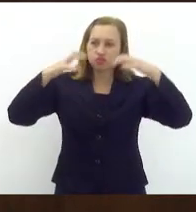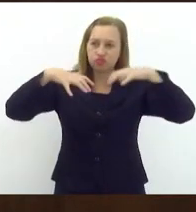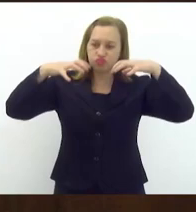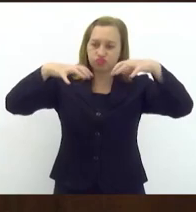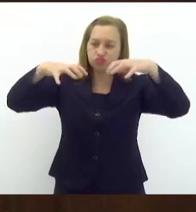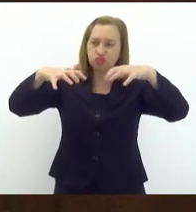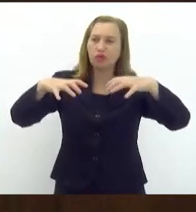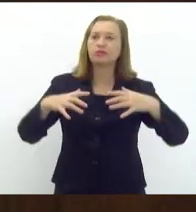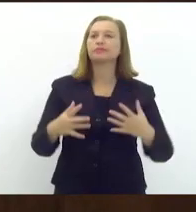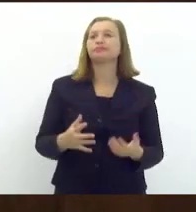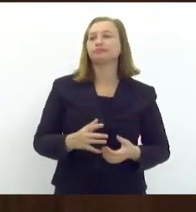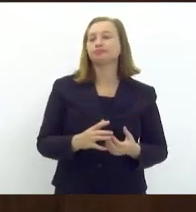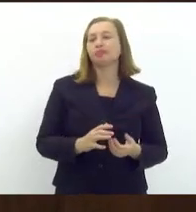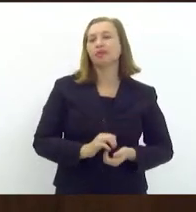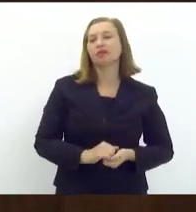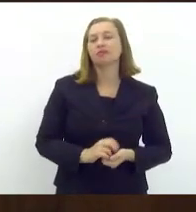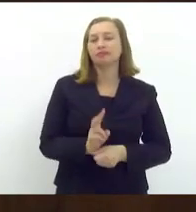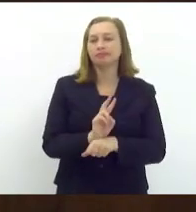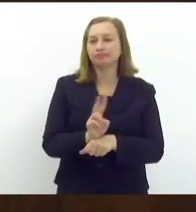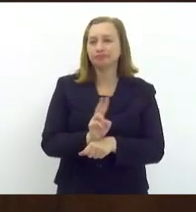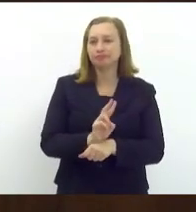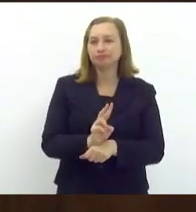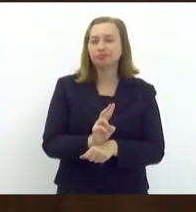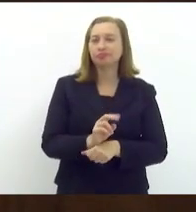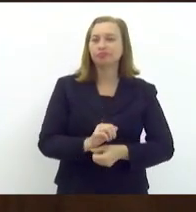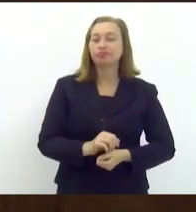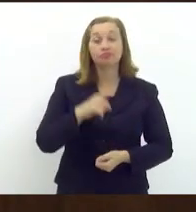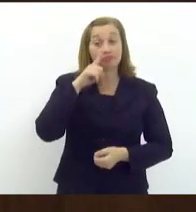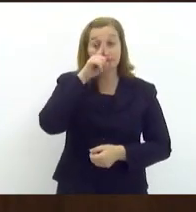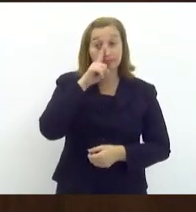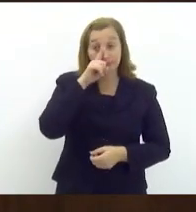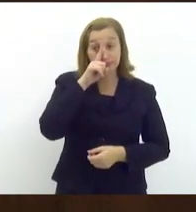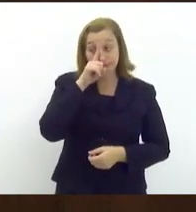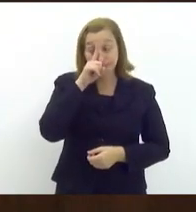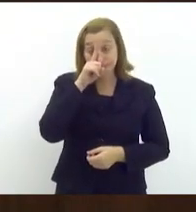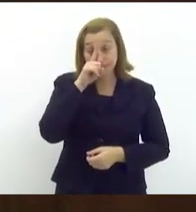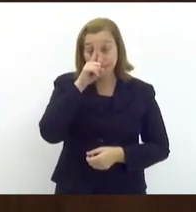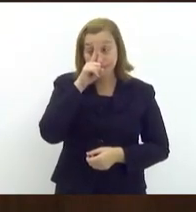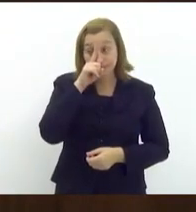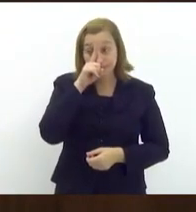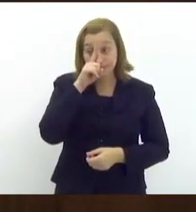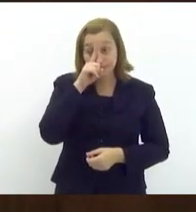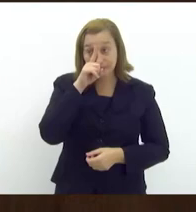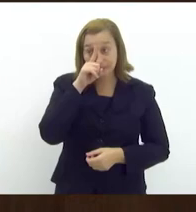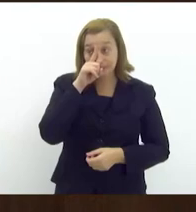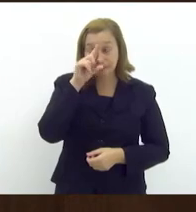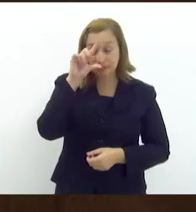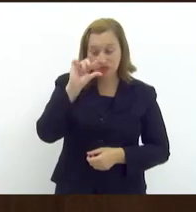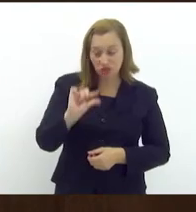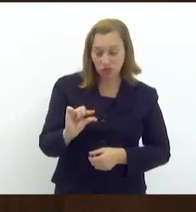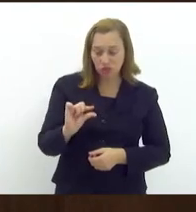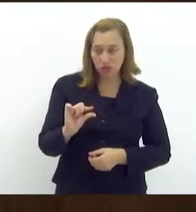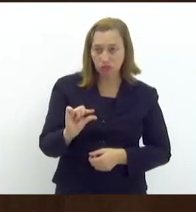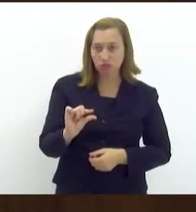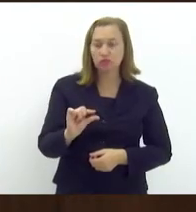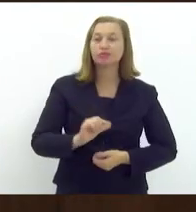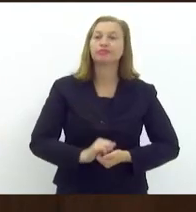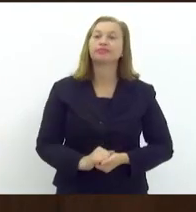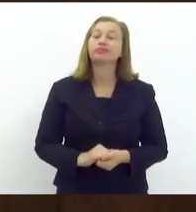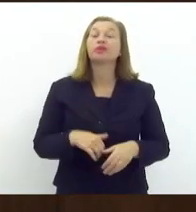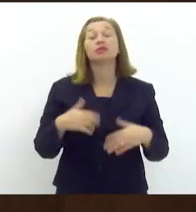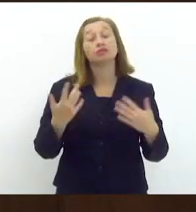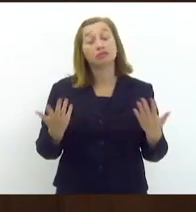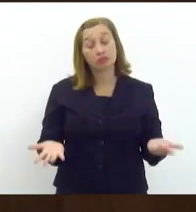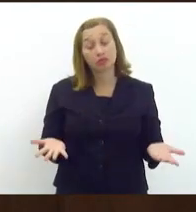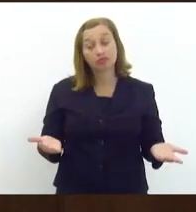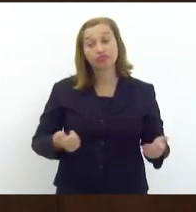tiver o risco se torna um pouco menor então